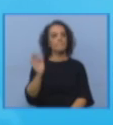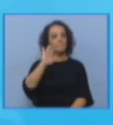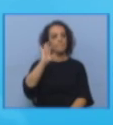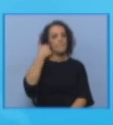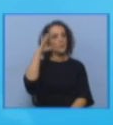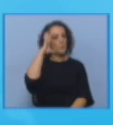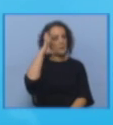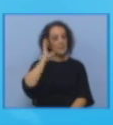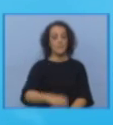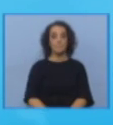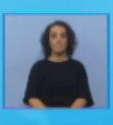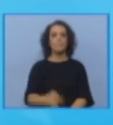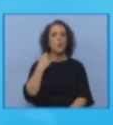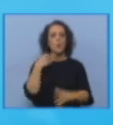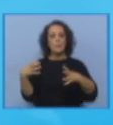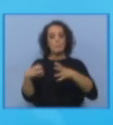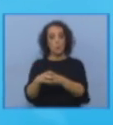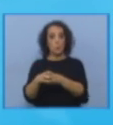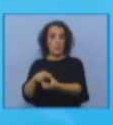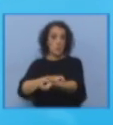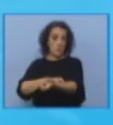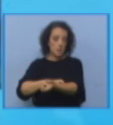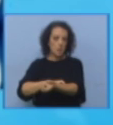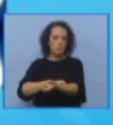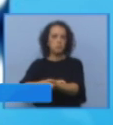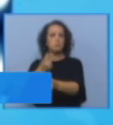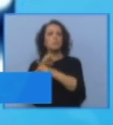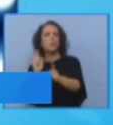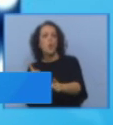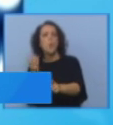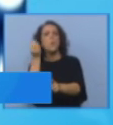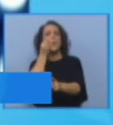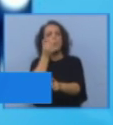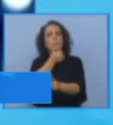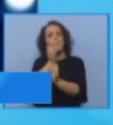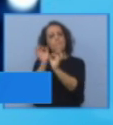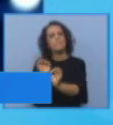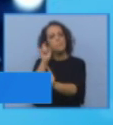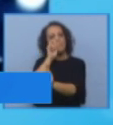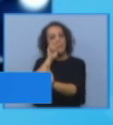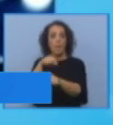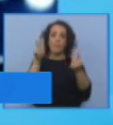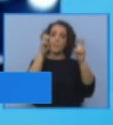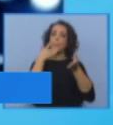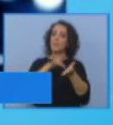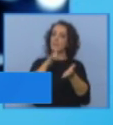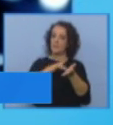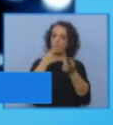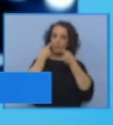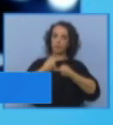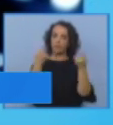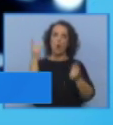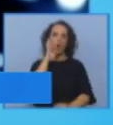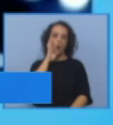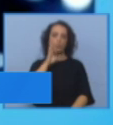Olá, muito boa tarde. As minorias étnicas, porquê e como protegê-las? É este o título do livro que será apresentado mais